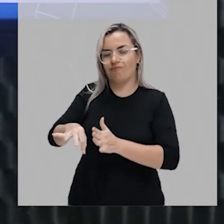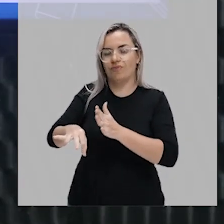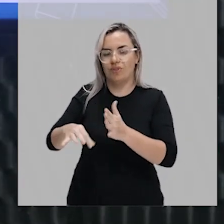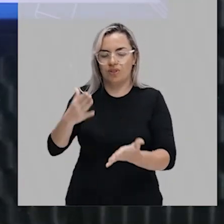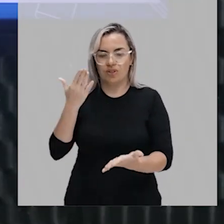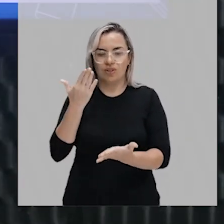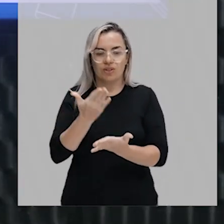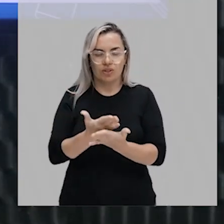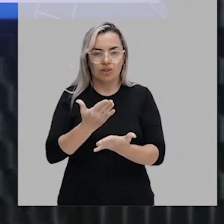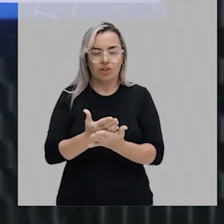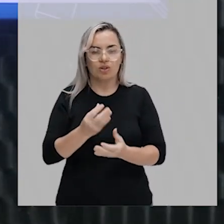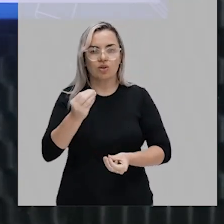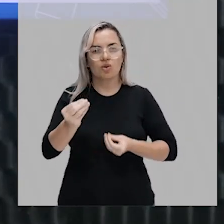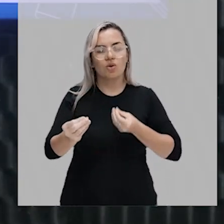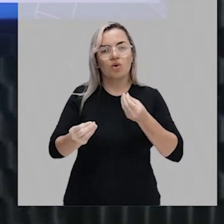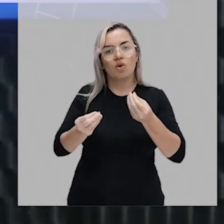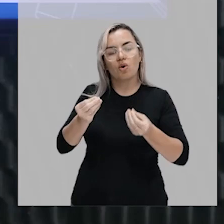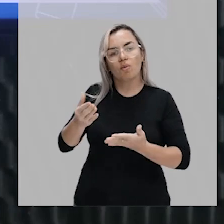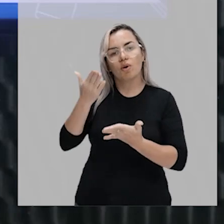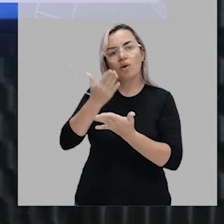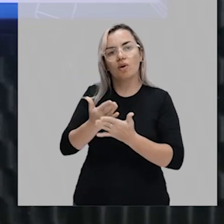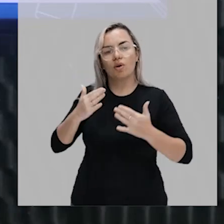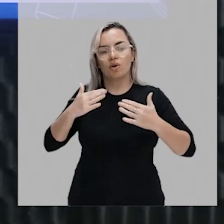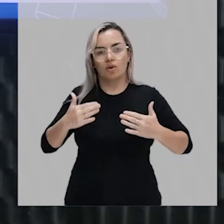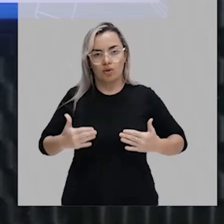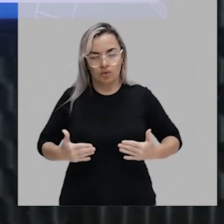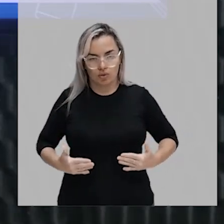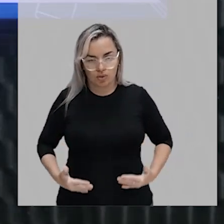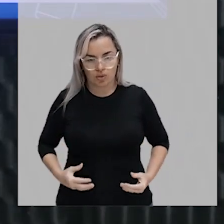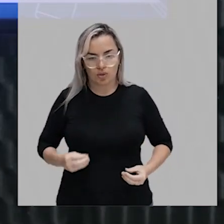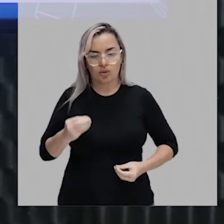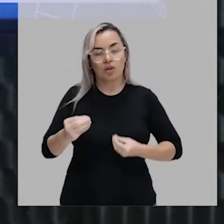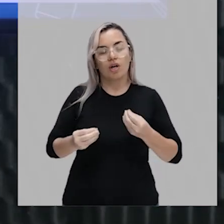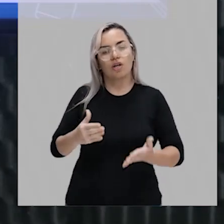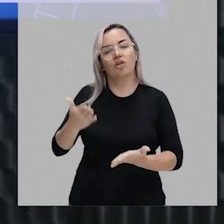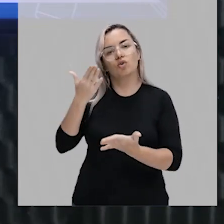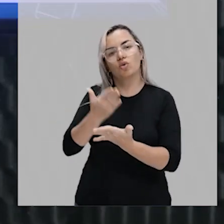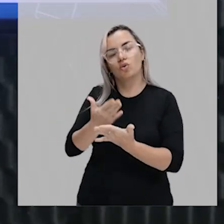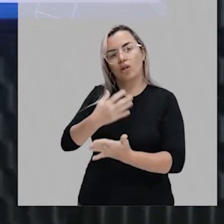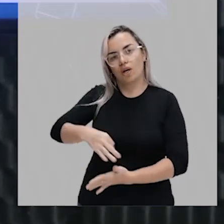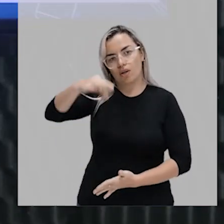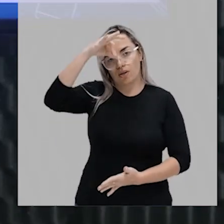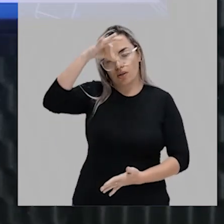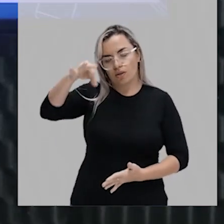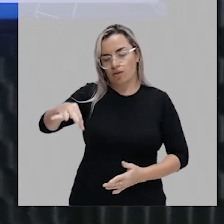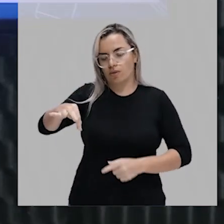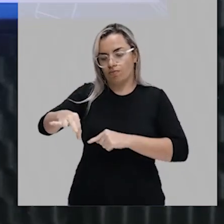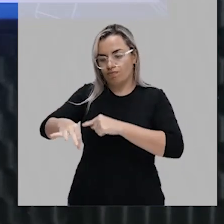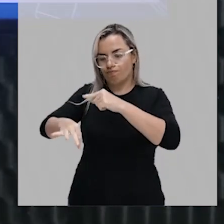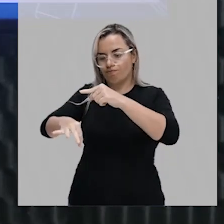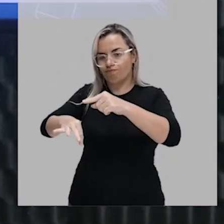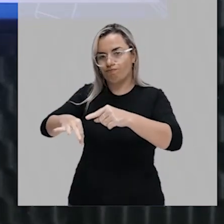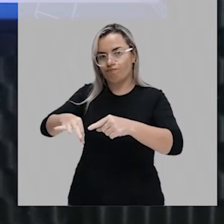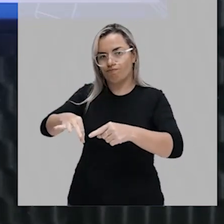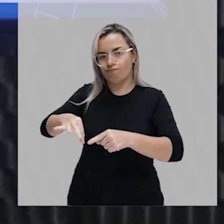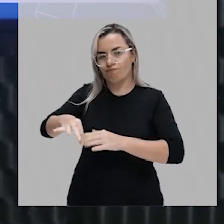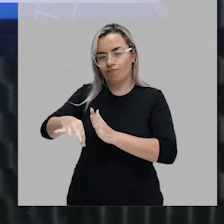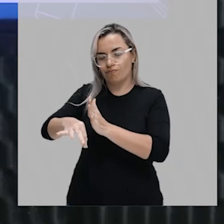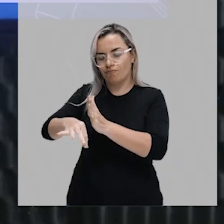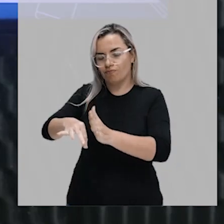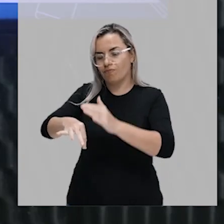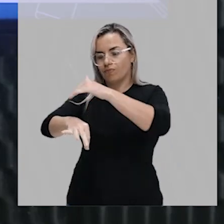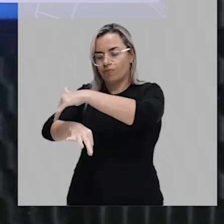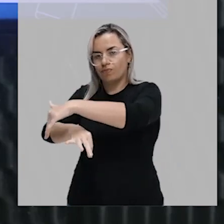compõem o nosso sistema genital aqui, no caso feminino, ela muitas vezes a gente